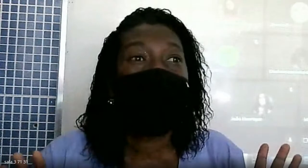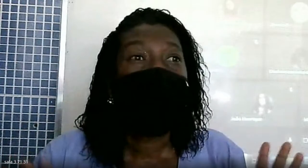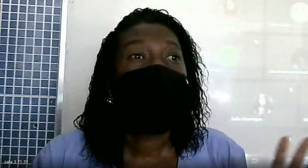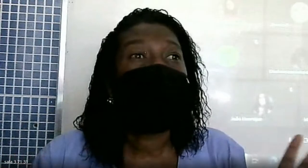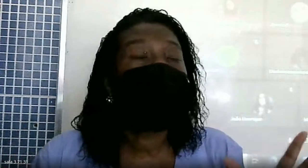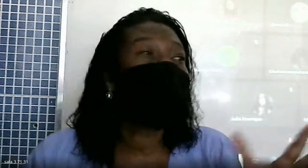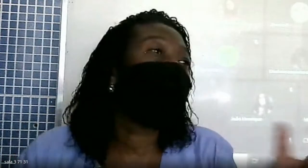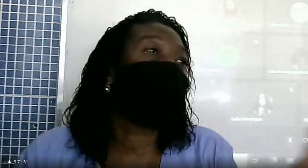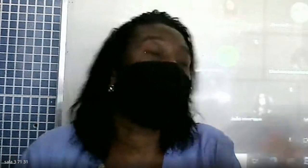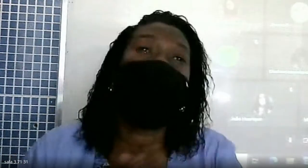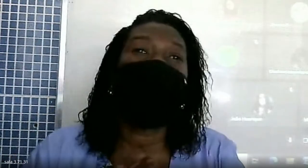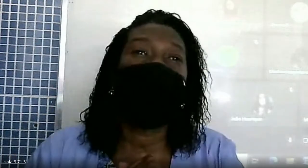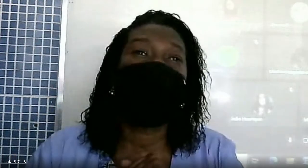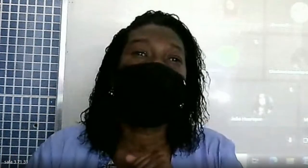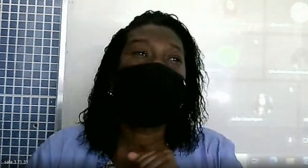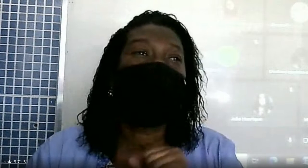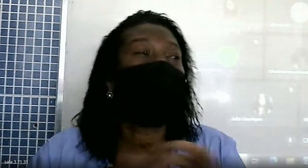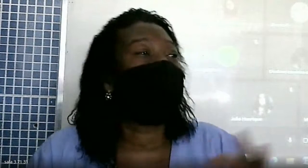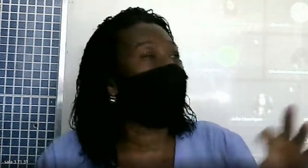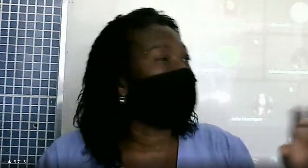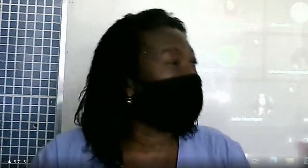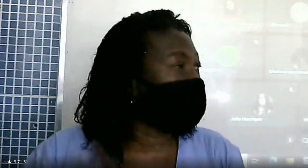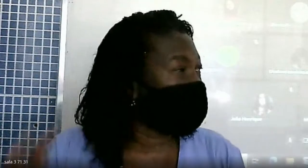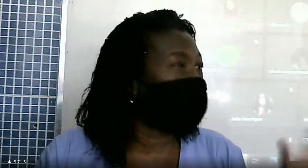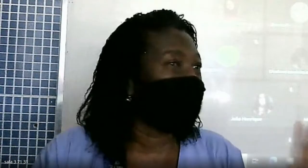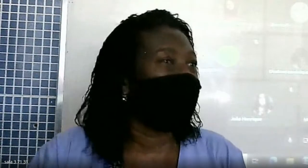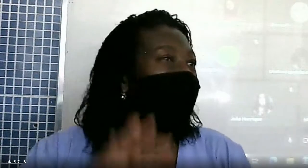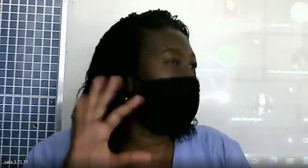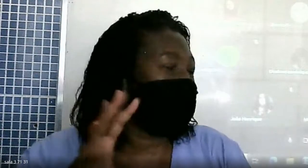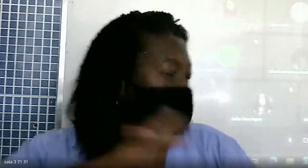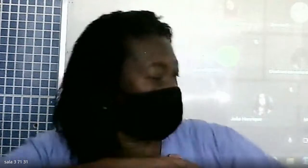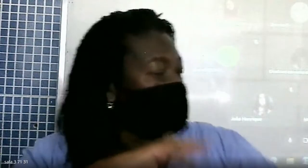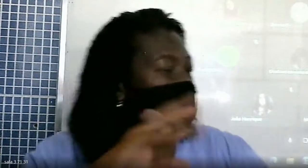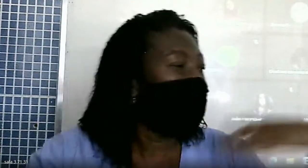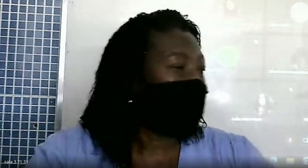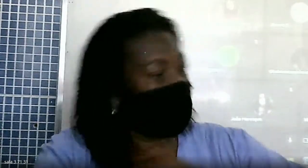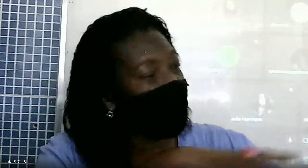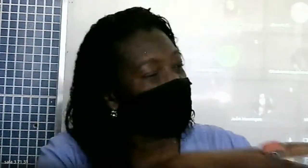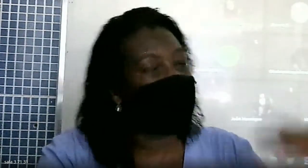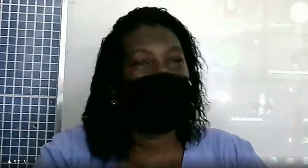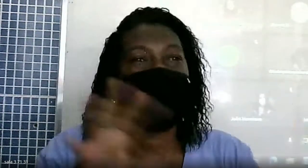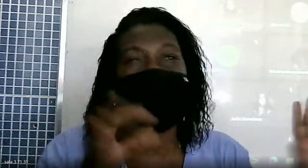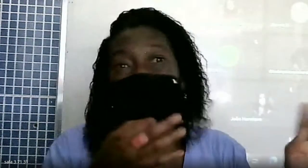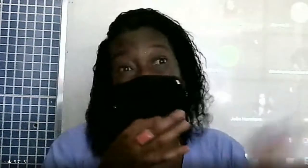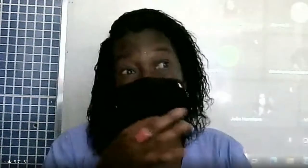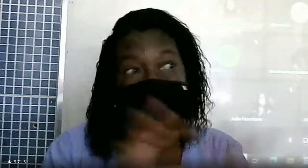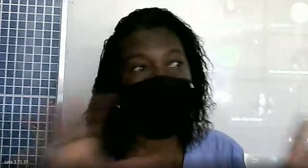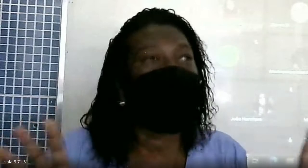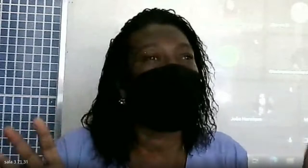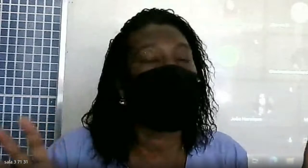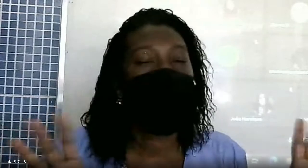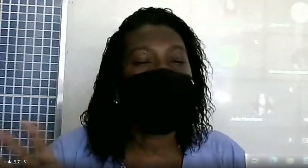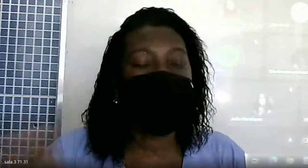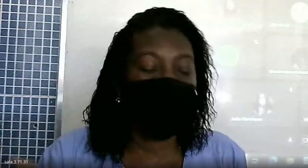horrível. Mas o Charme, não. Já é uma dança que você relaxa, você já faz aqueles passinhos. Então, a gente